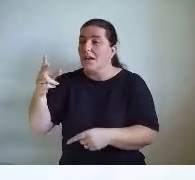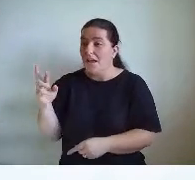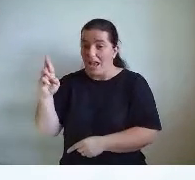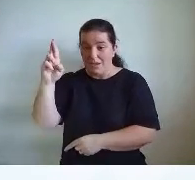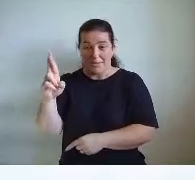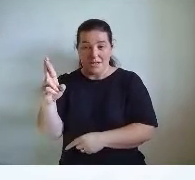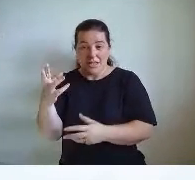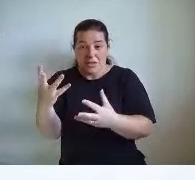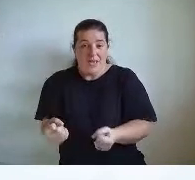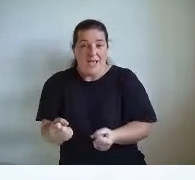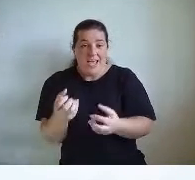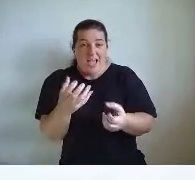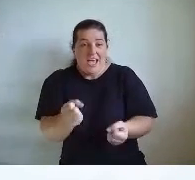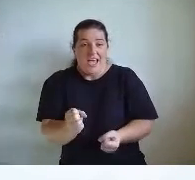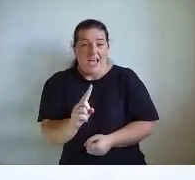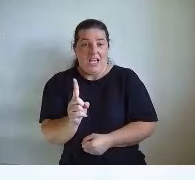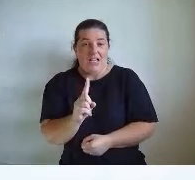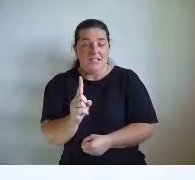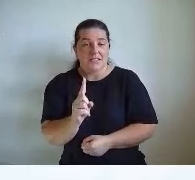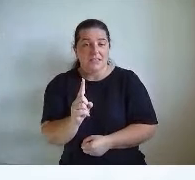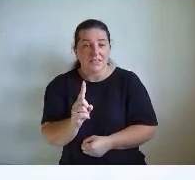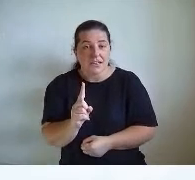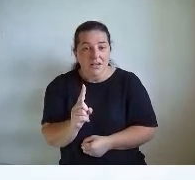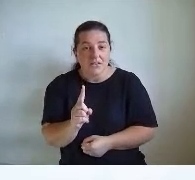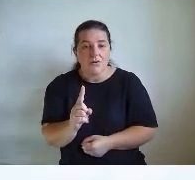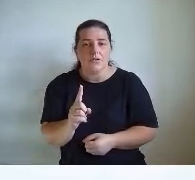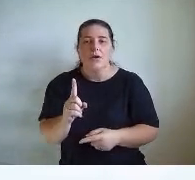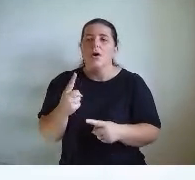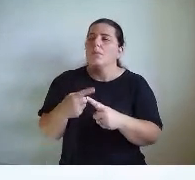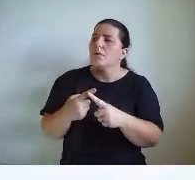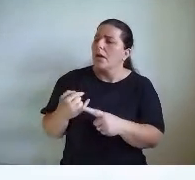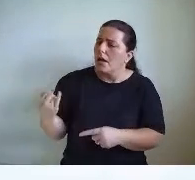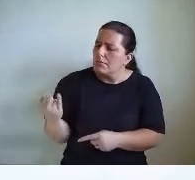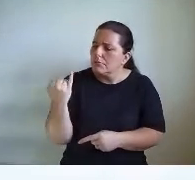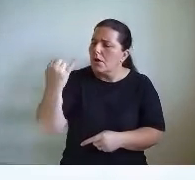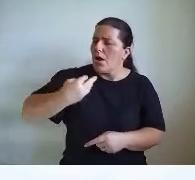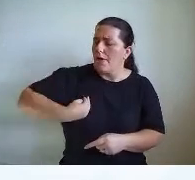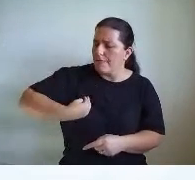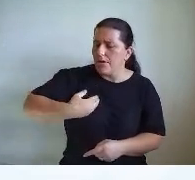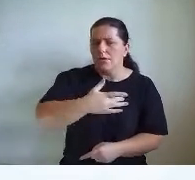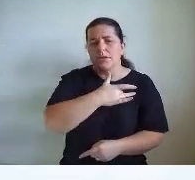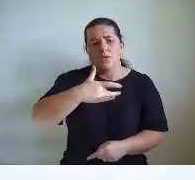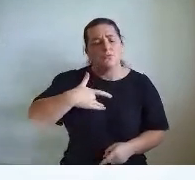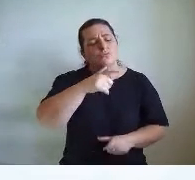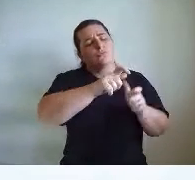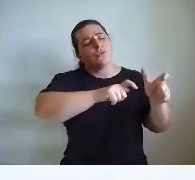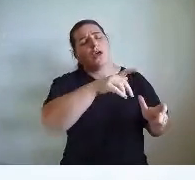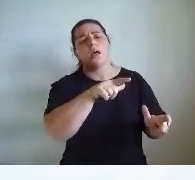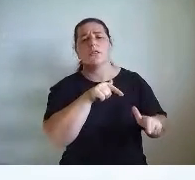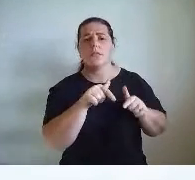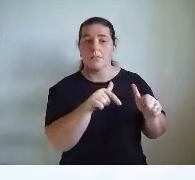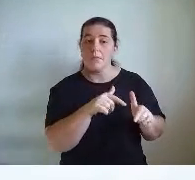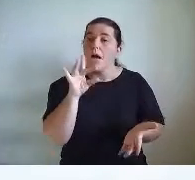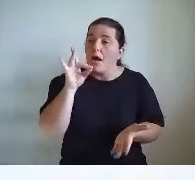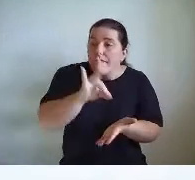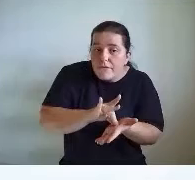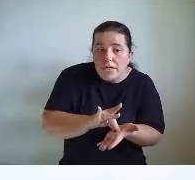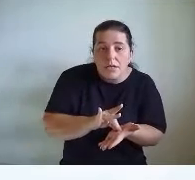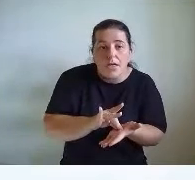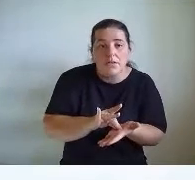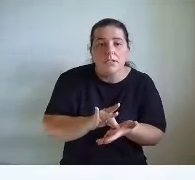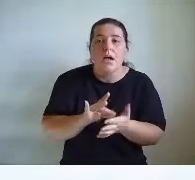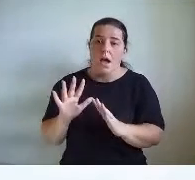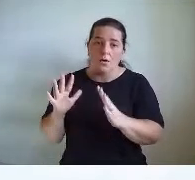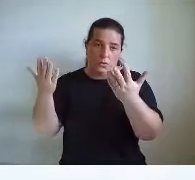tem importância alguma a vida e a saúde de quem trabalha. Essa é a verdade, é exatamente o que está